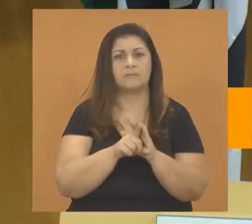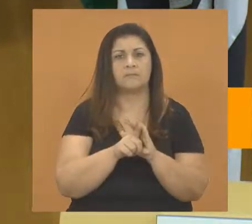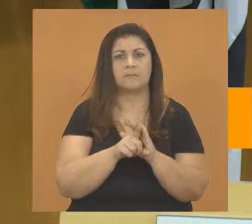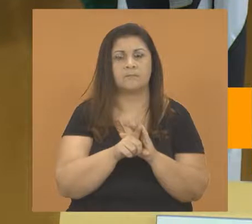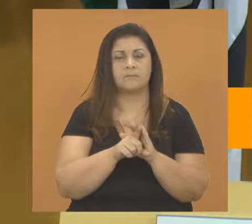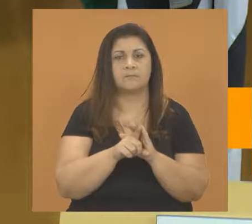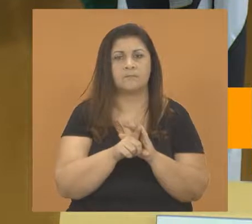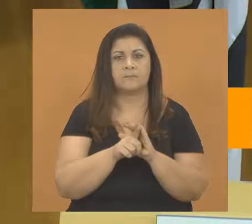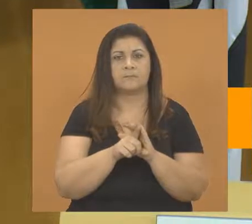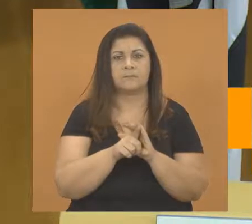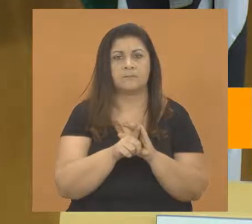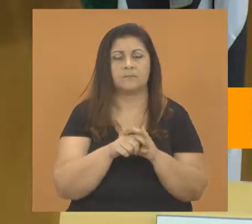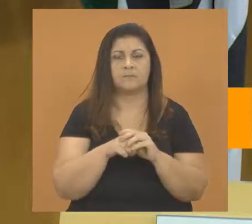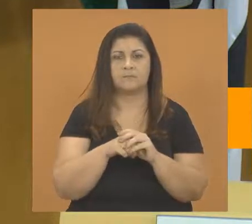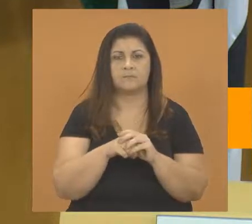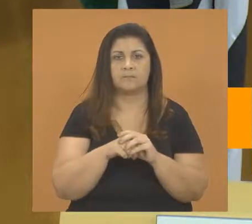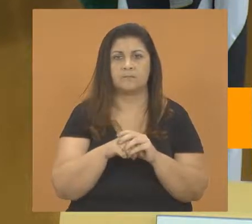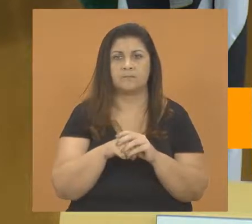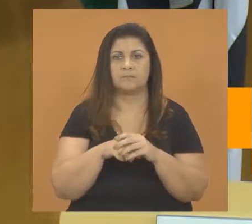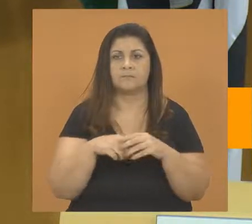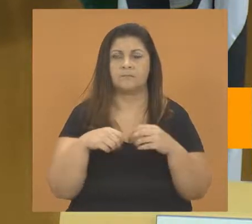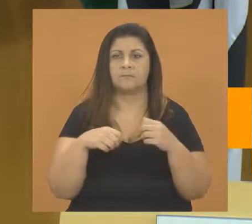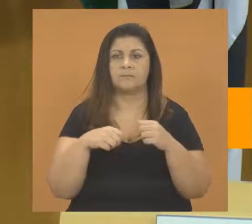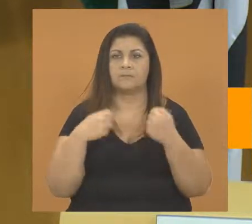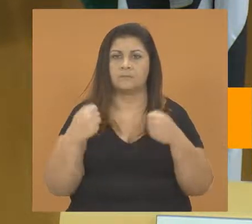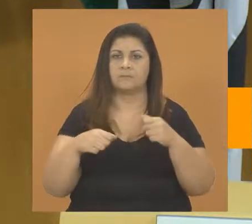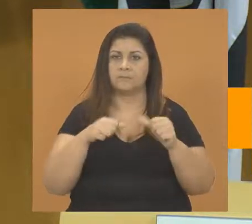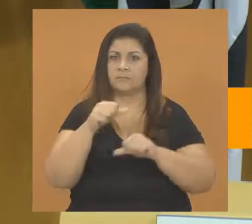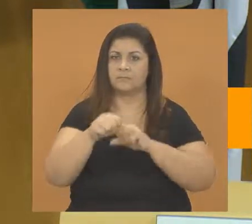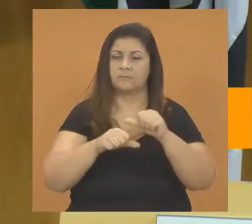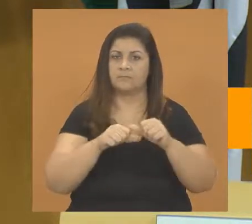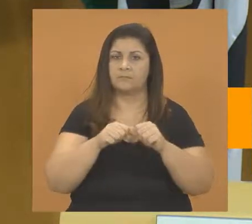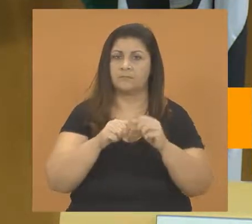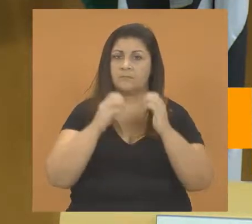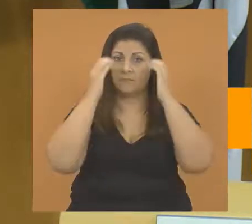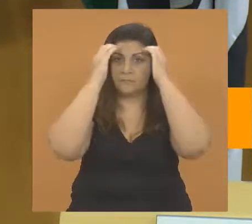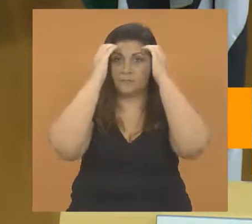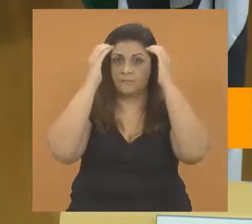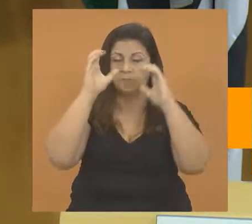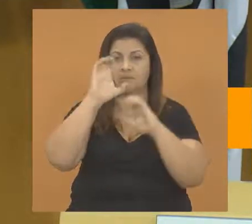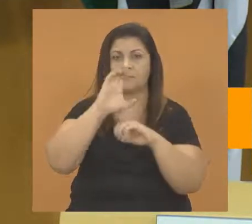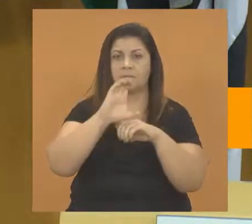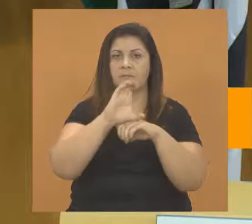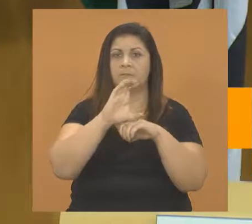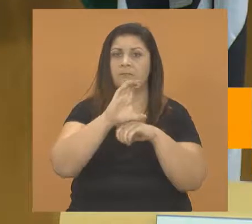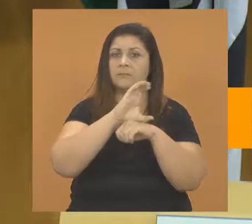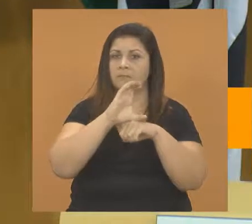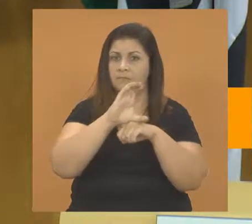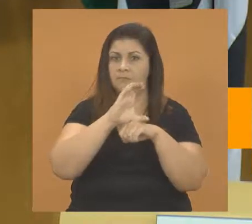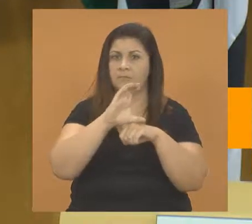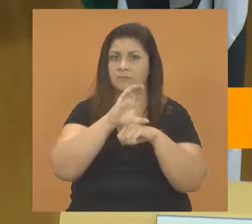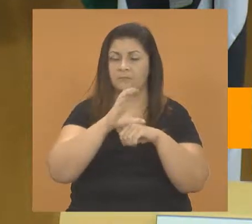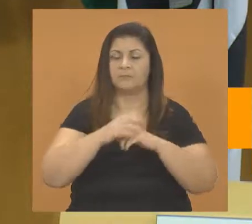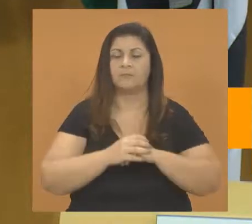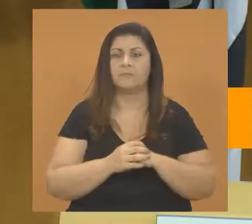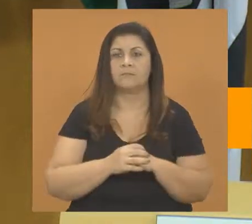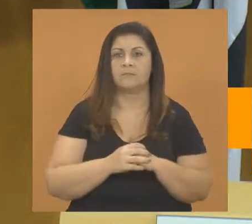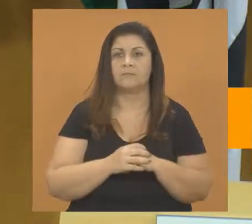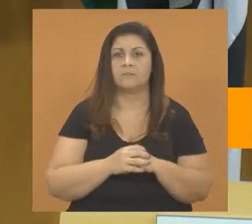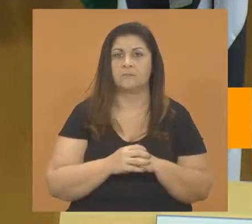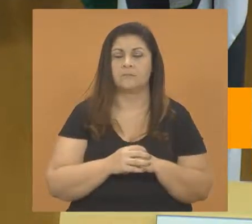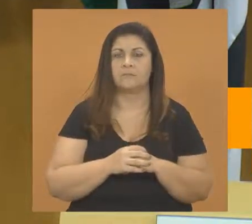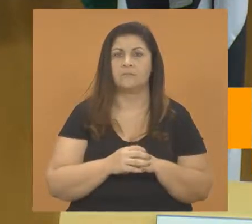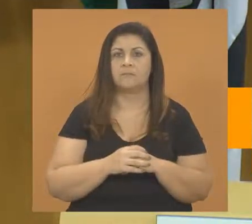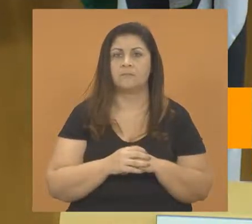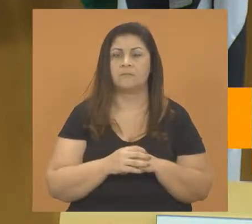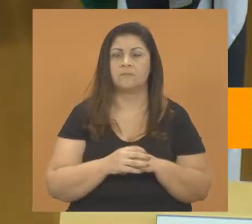na ação direta de inconstitucionalidade apresentada no tribunal de justiça do estado de são paulo ao projeto